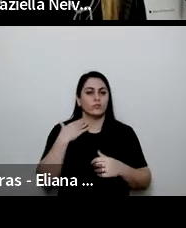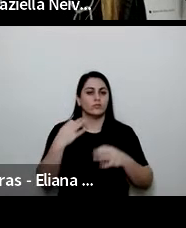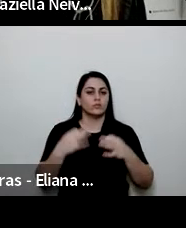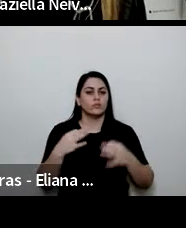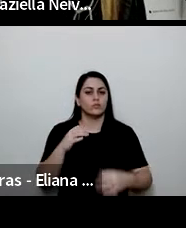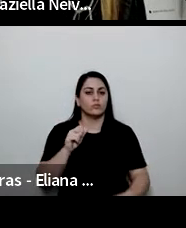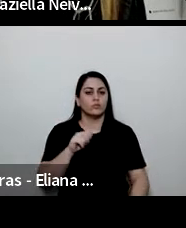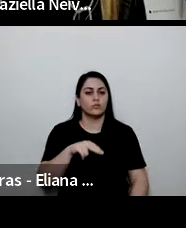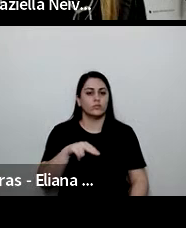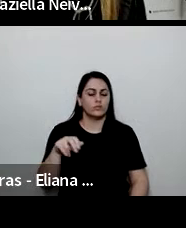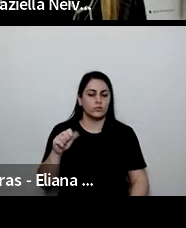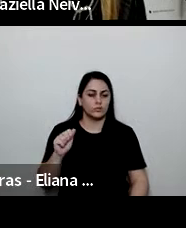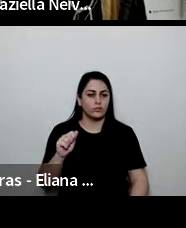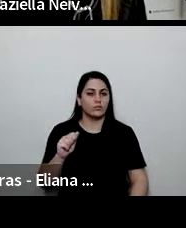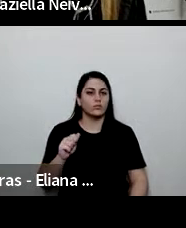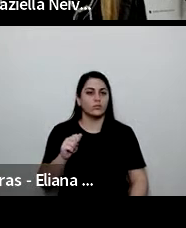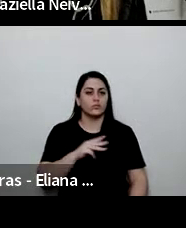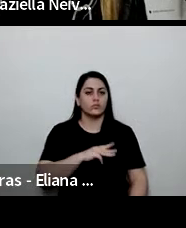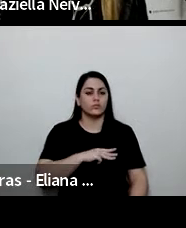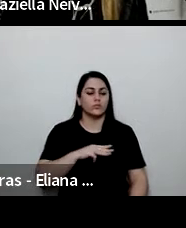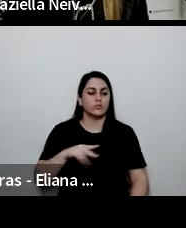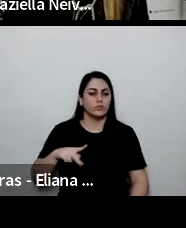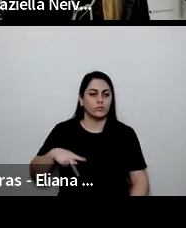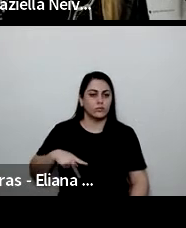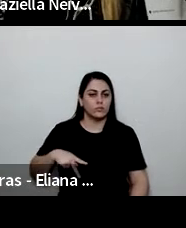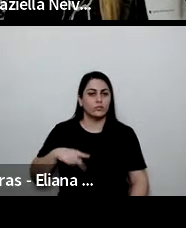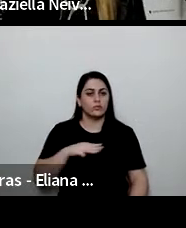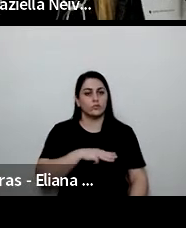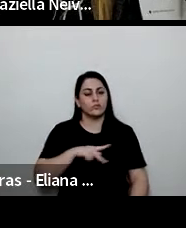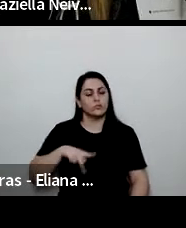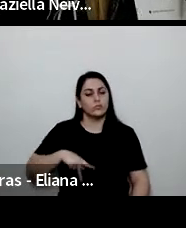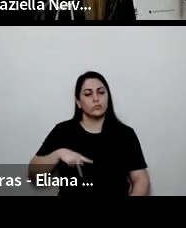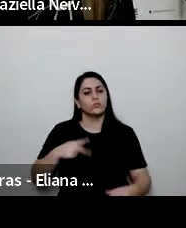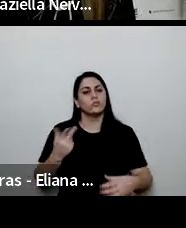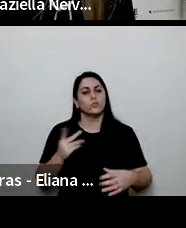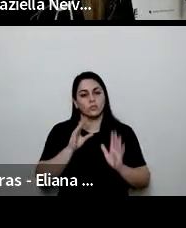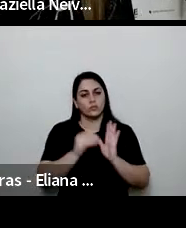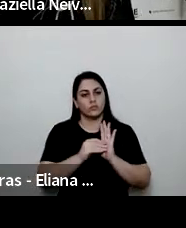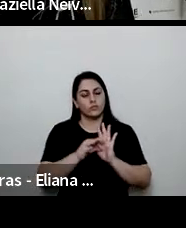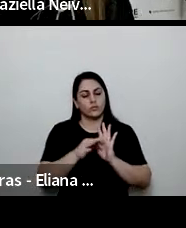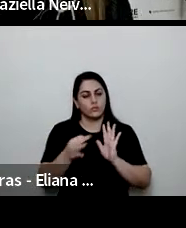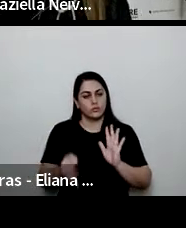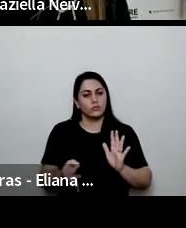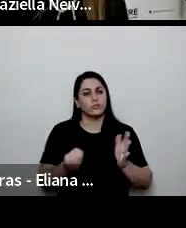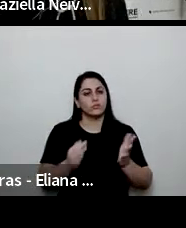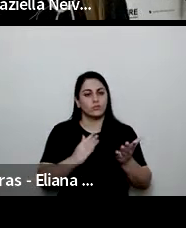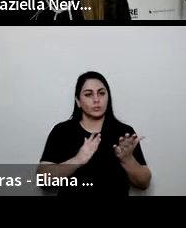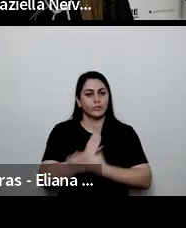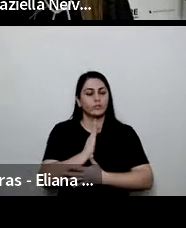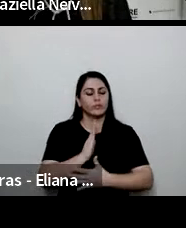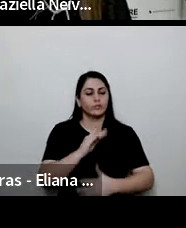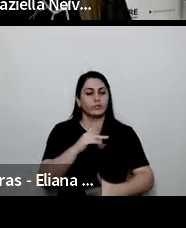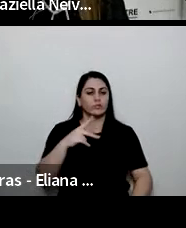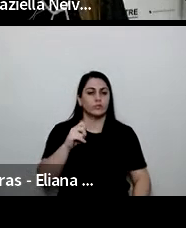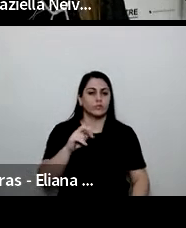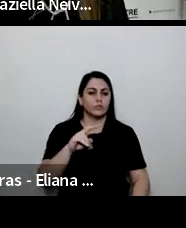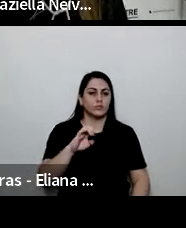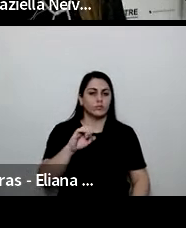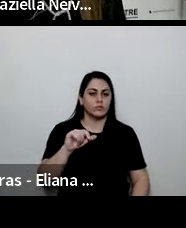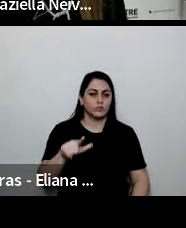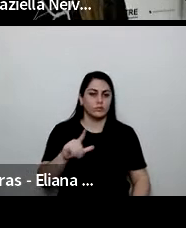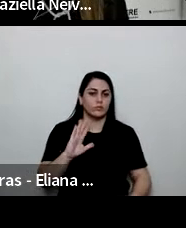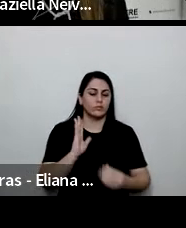parecer do Ministério Público eleitoral é medido pelo procurador Wilton Araújo de Melo pelo provimento parcial do agravo